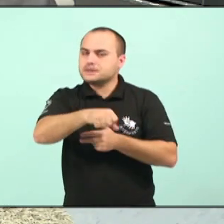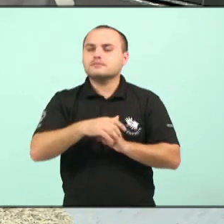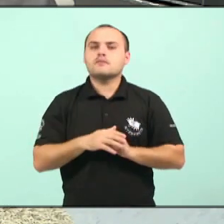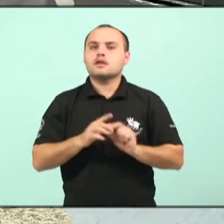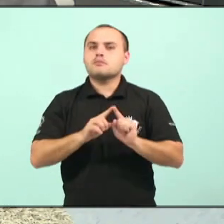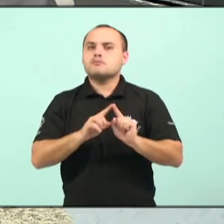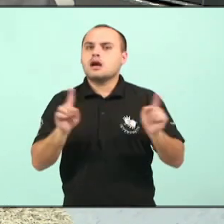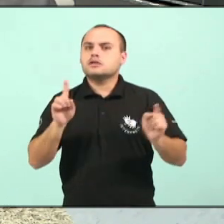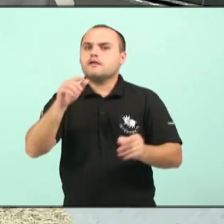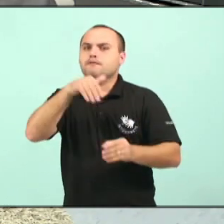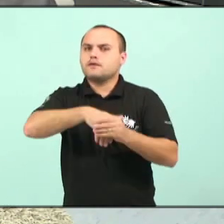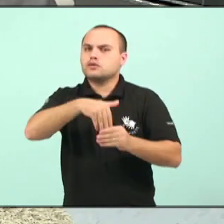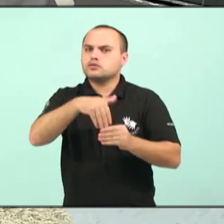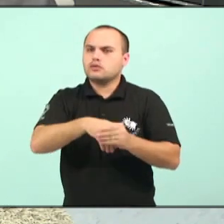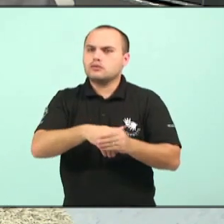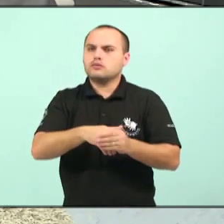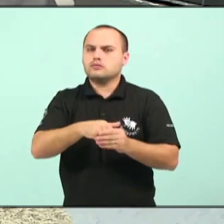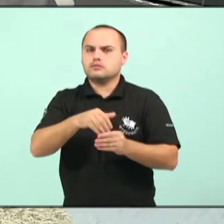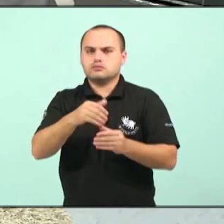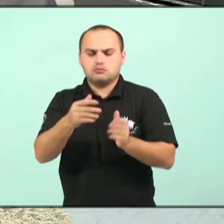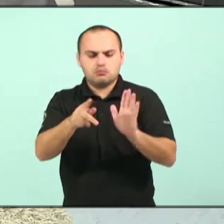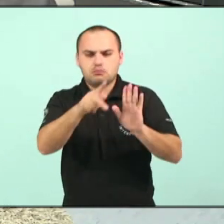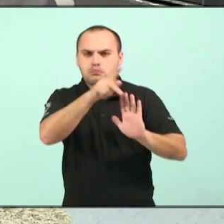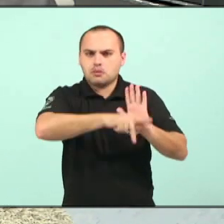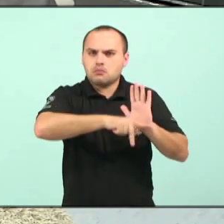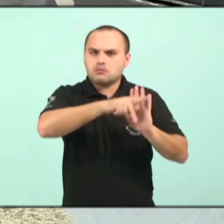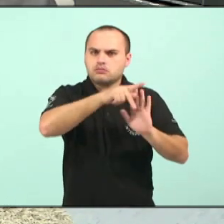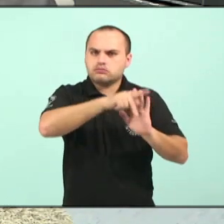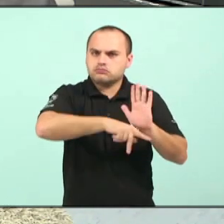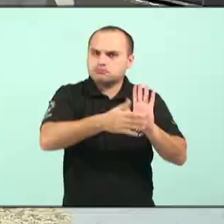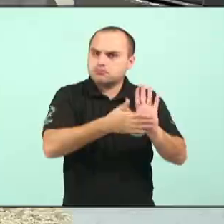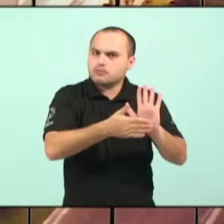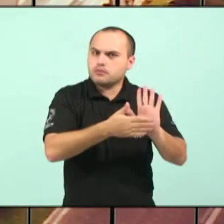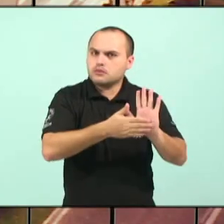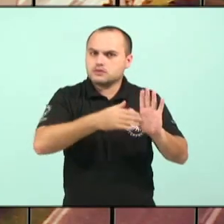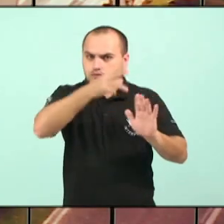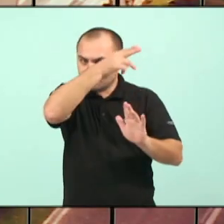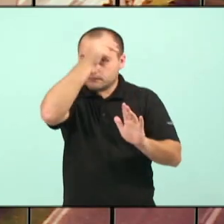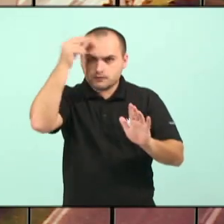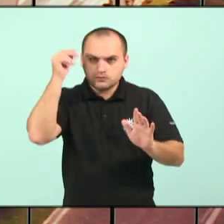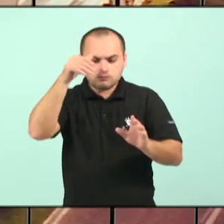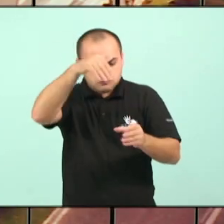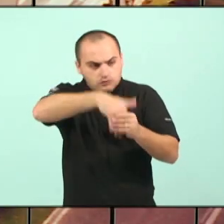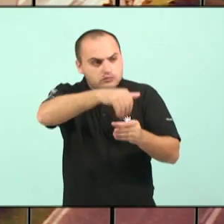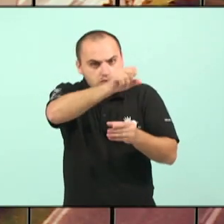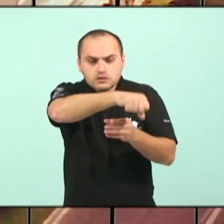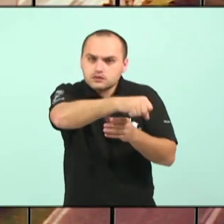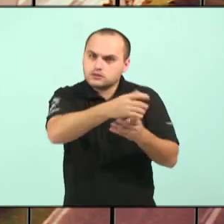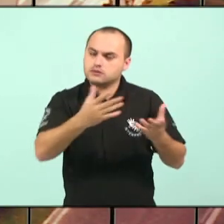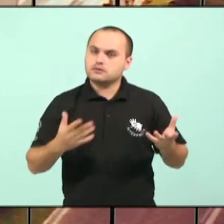mas votou favorável em muitas propostas do Executivo Municipal. No que se refere, por exemplo,